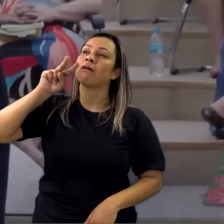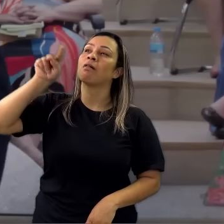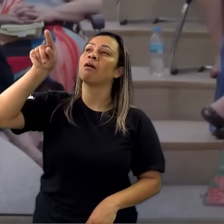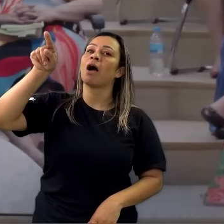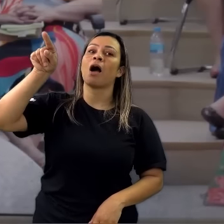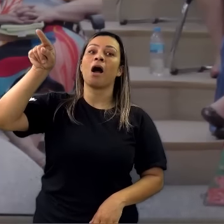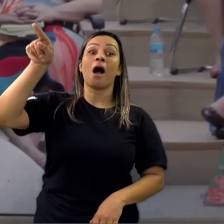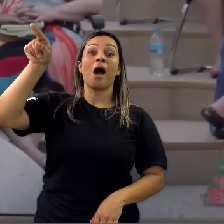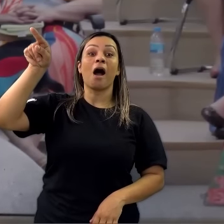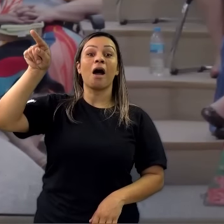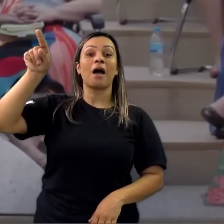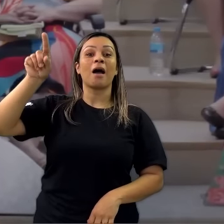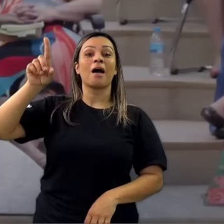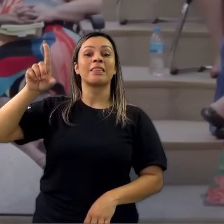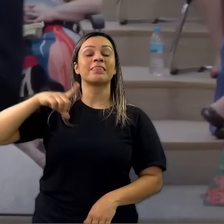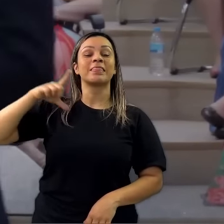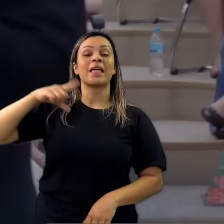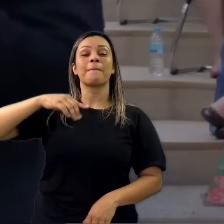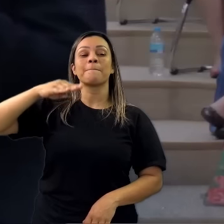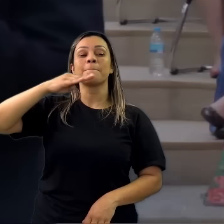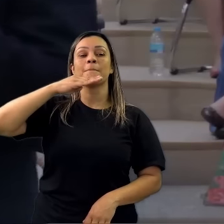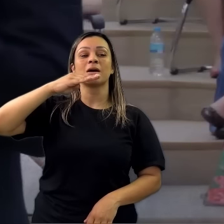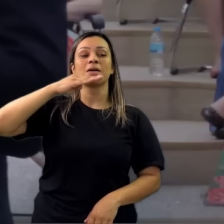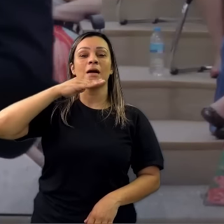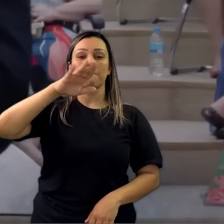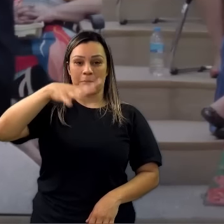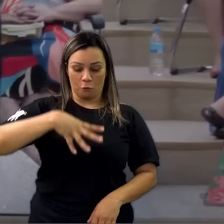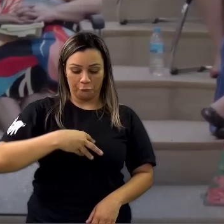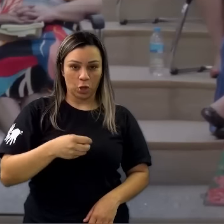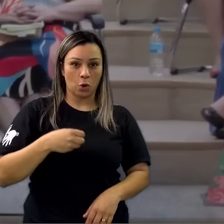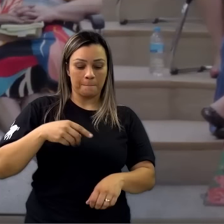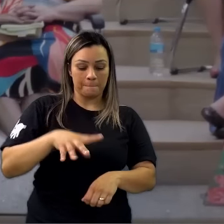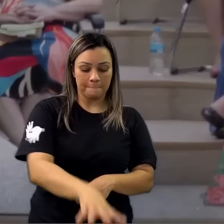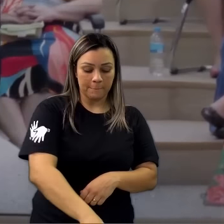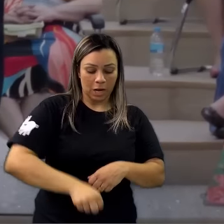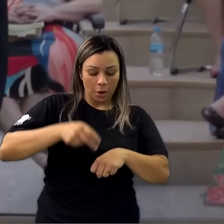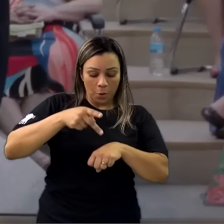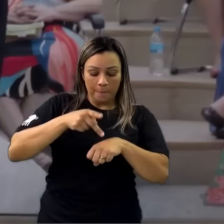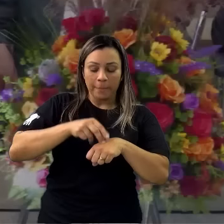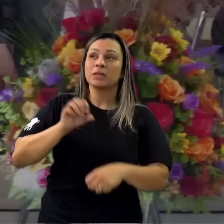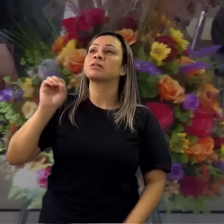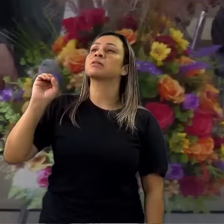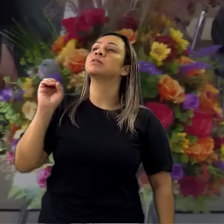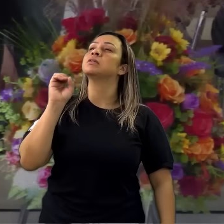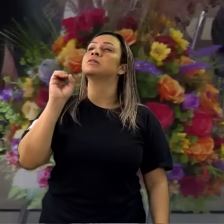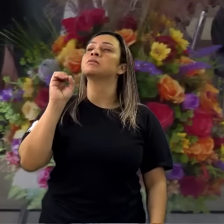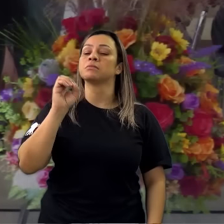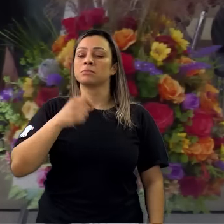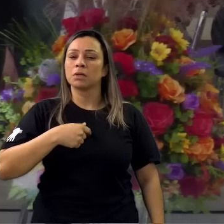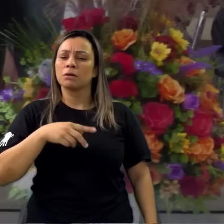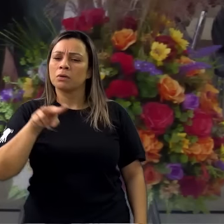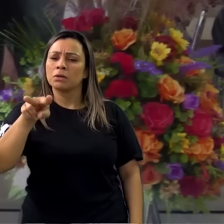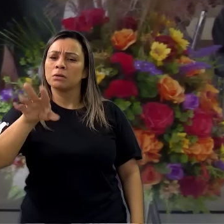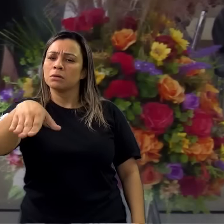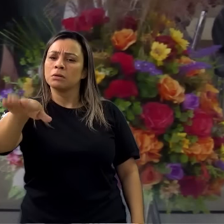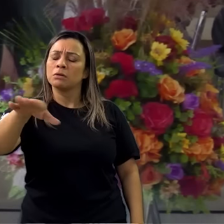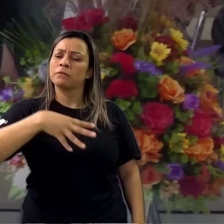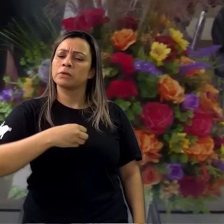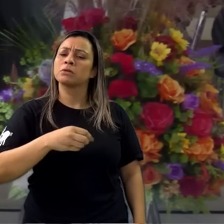para o quintal meu filho pequenininho com uma pedra olhando para uma manga e eu de longe olhei para ele e falei ô Breno Ei